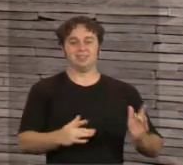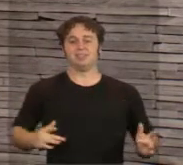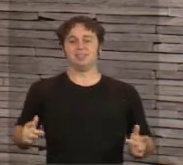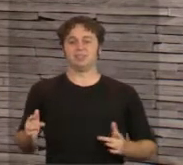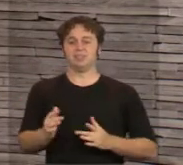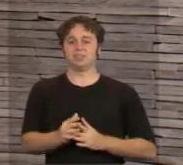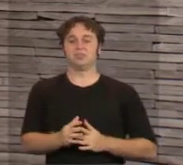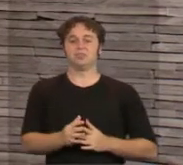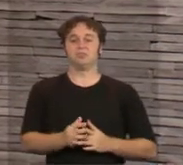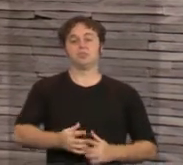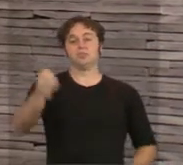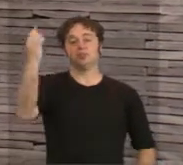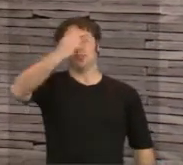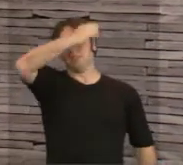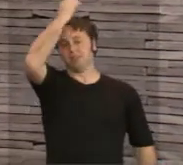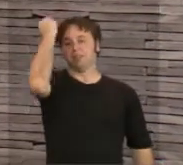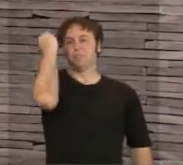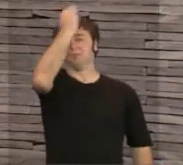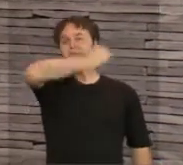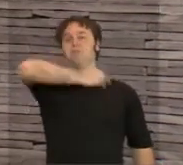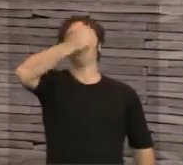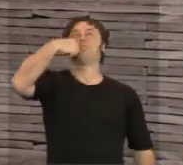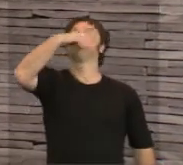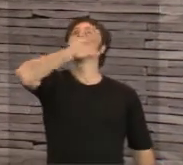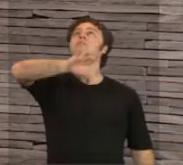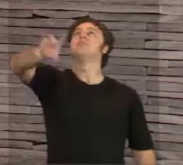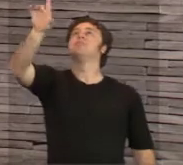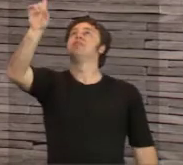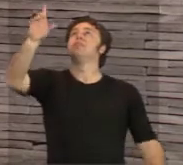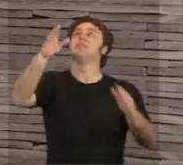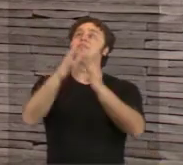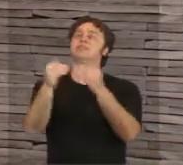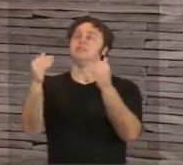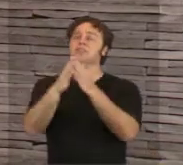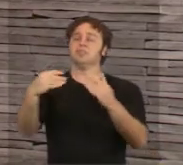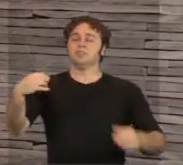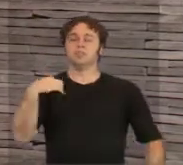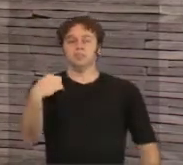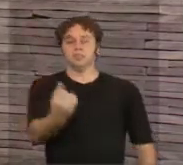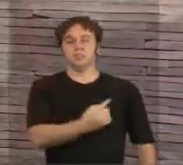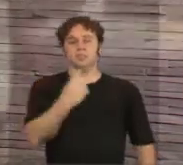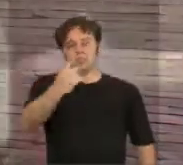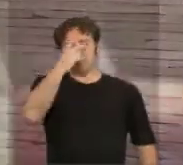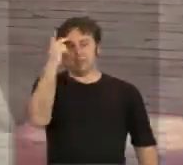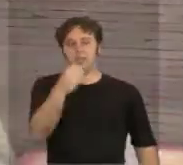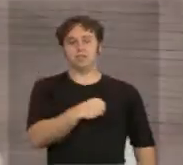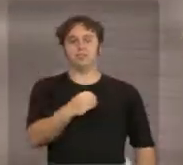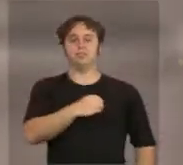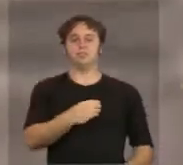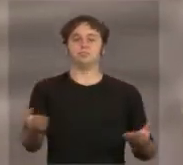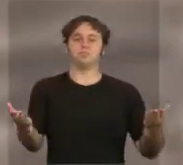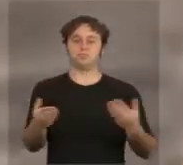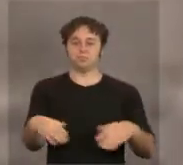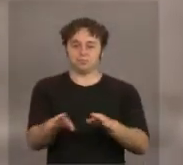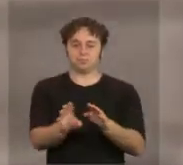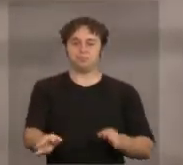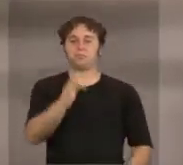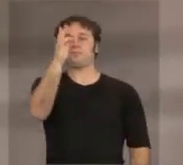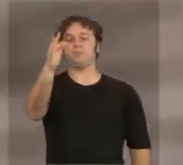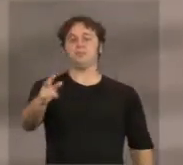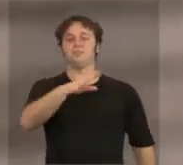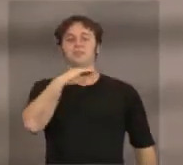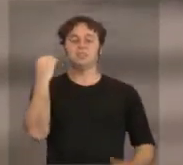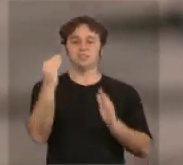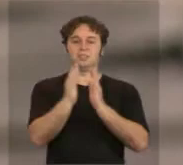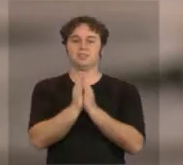as mulheres, e bendito é o fruto do vosso ventre, Jesus. Santa Maria, Mãe de Deus, rogai por nós, pecadores,